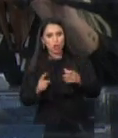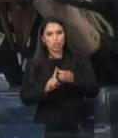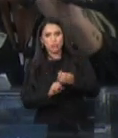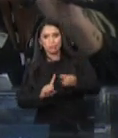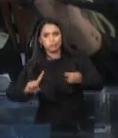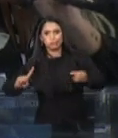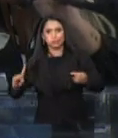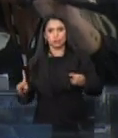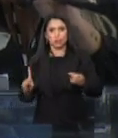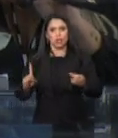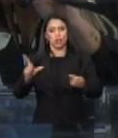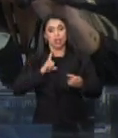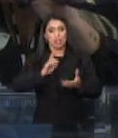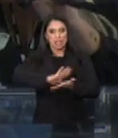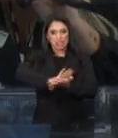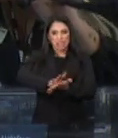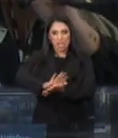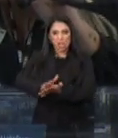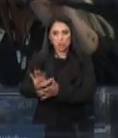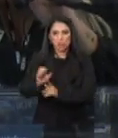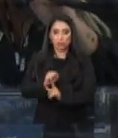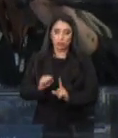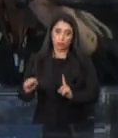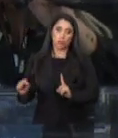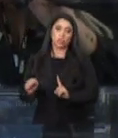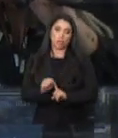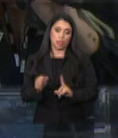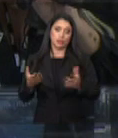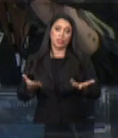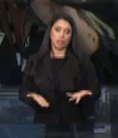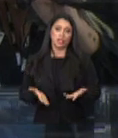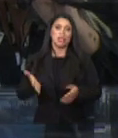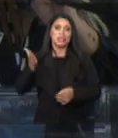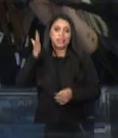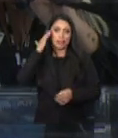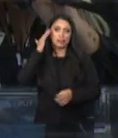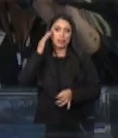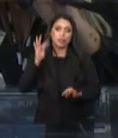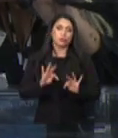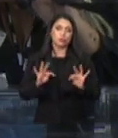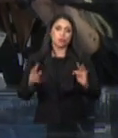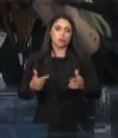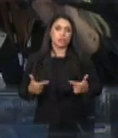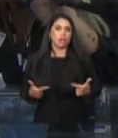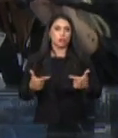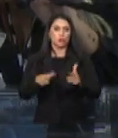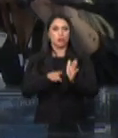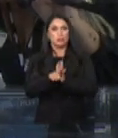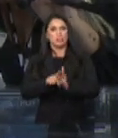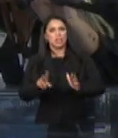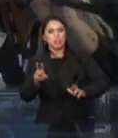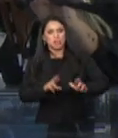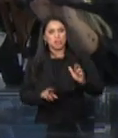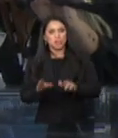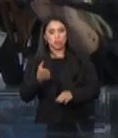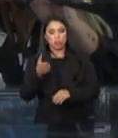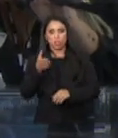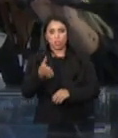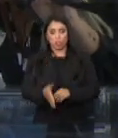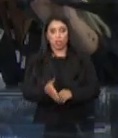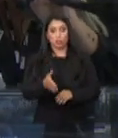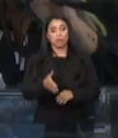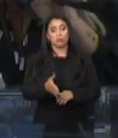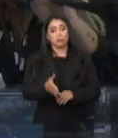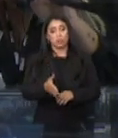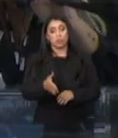para um processo de extermínio social é de conhecimento notório para aqueles que atuam em pesquisam diretamente com a população e